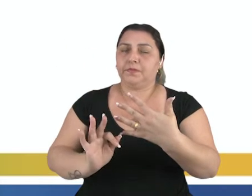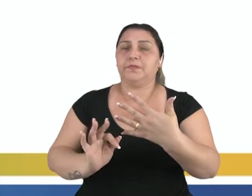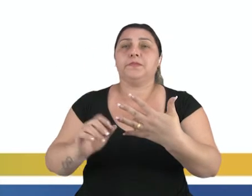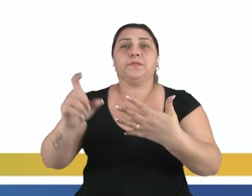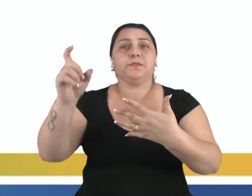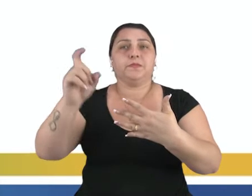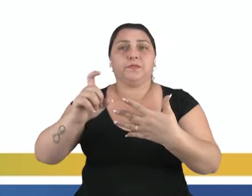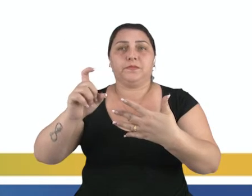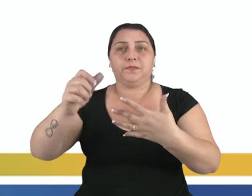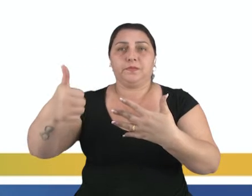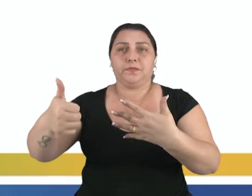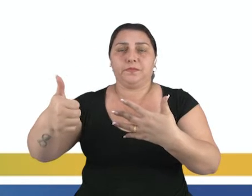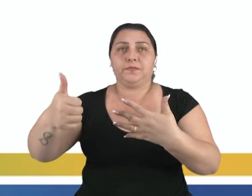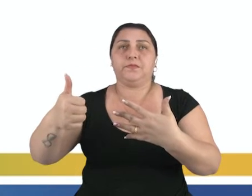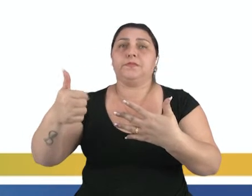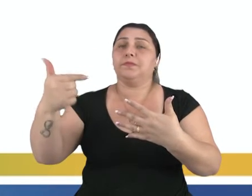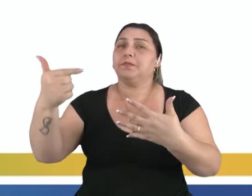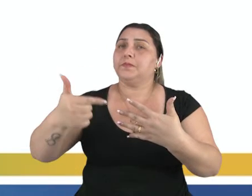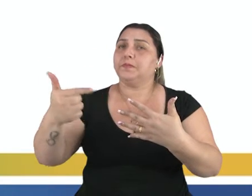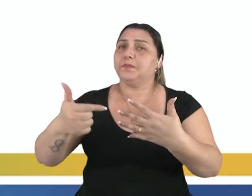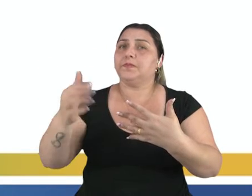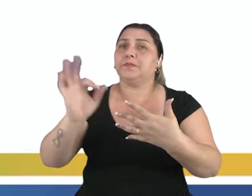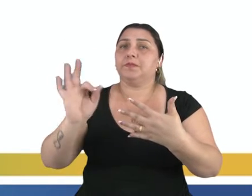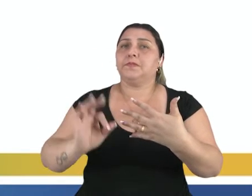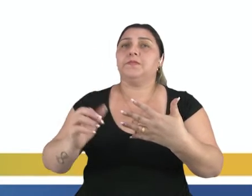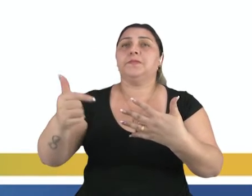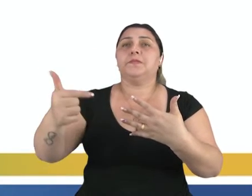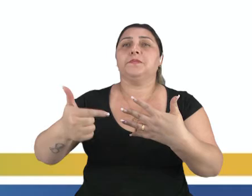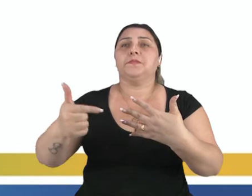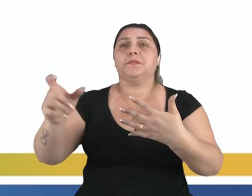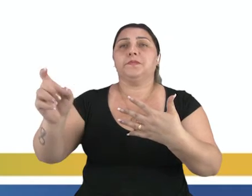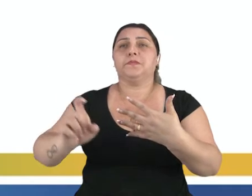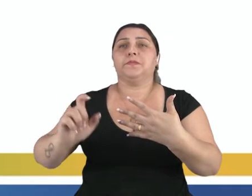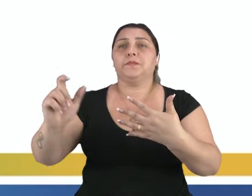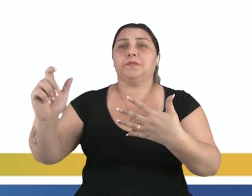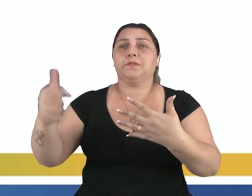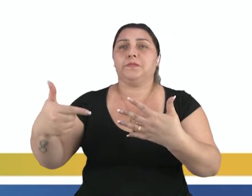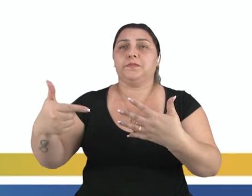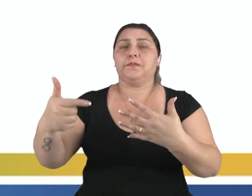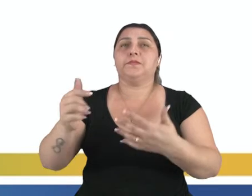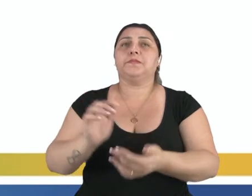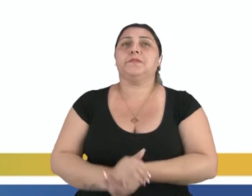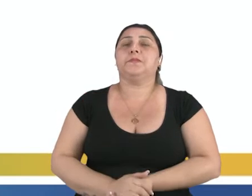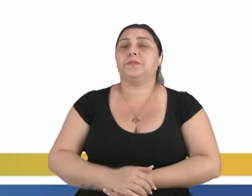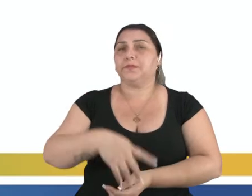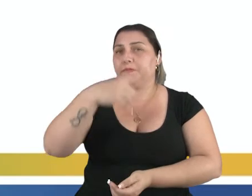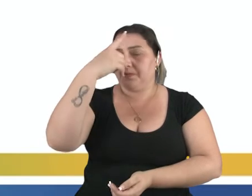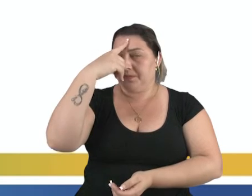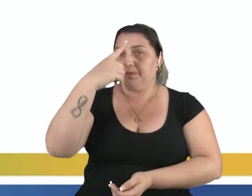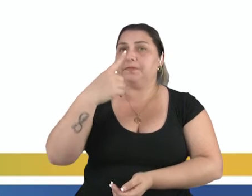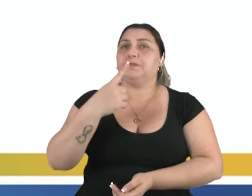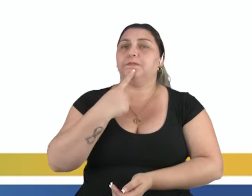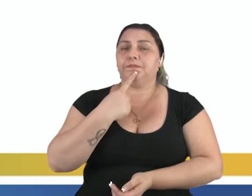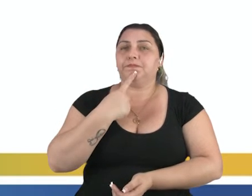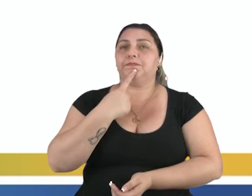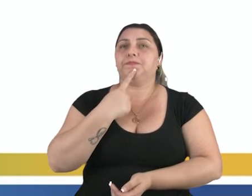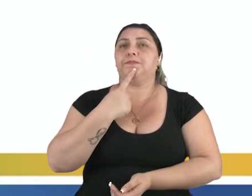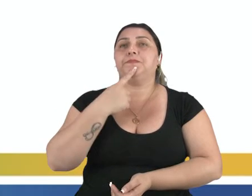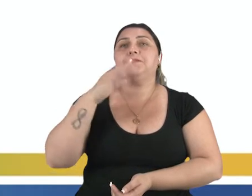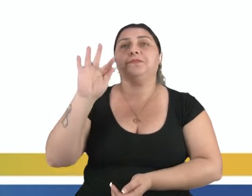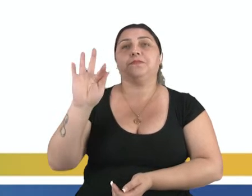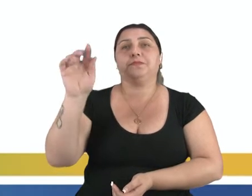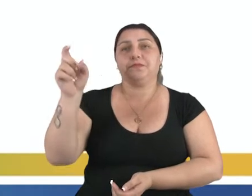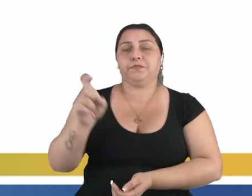x2. Da mesma forma, na imagem, ou seja, na f de x ou ainda no eixo do